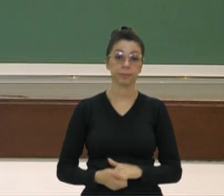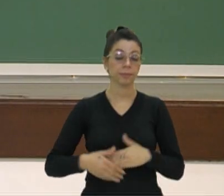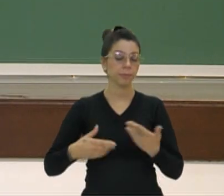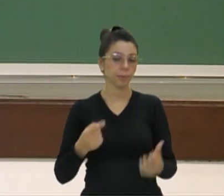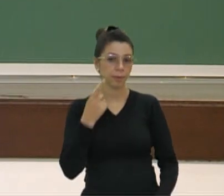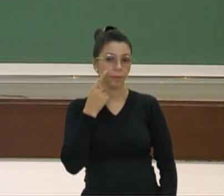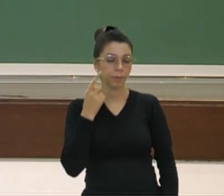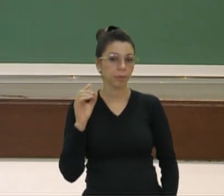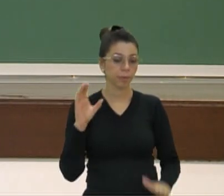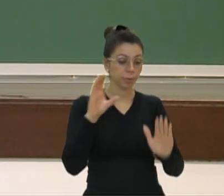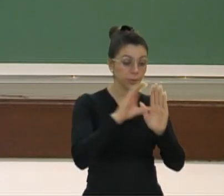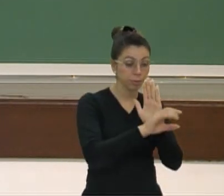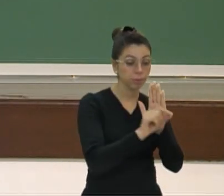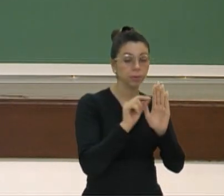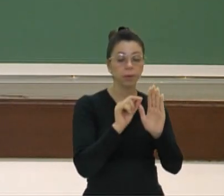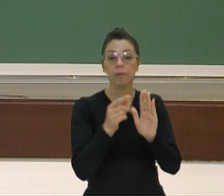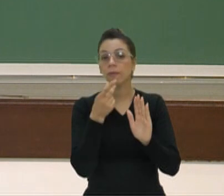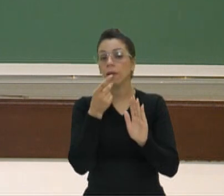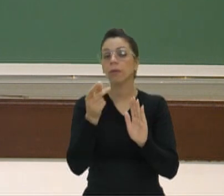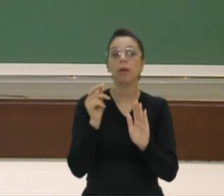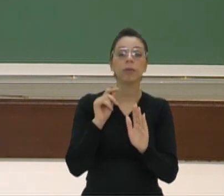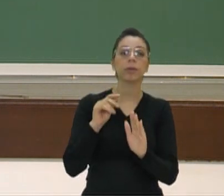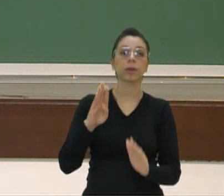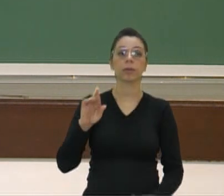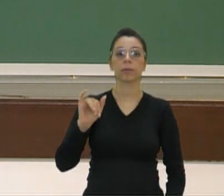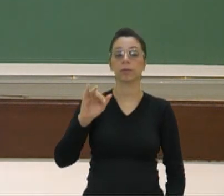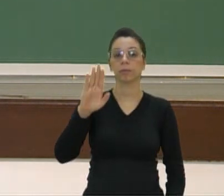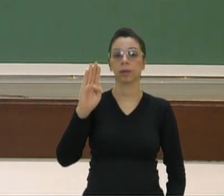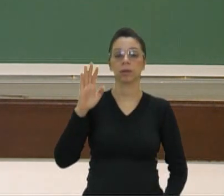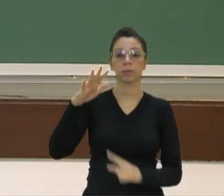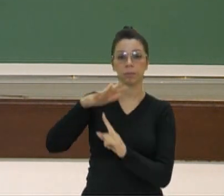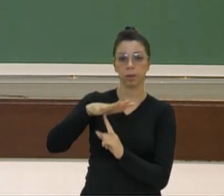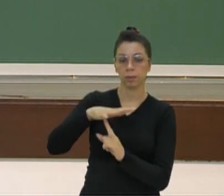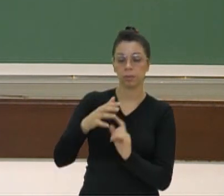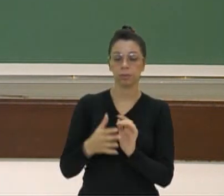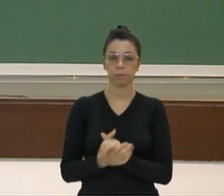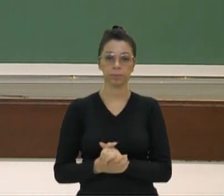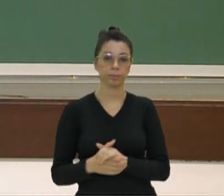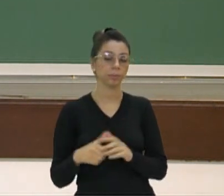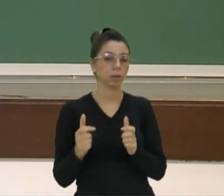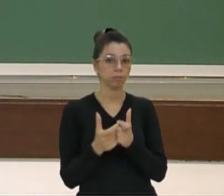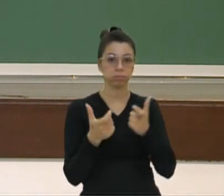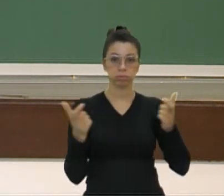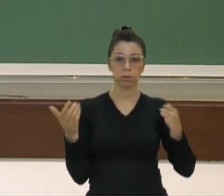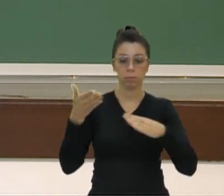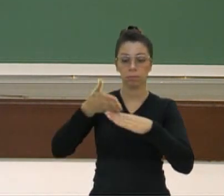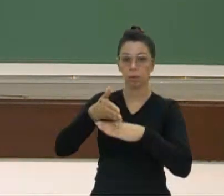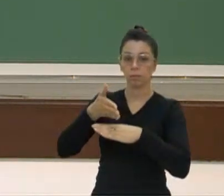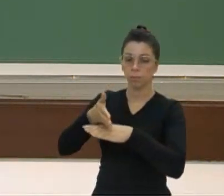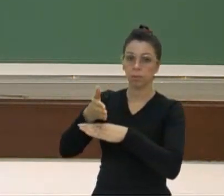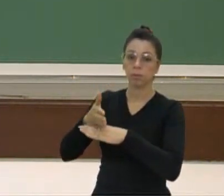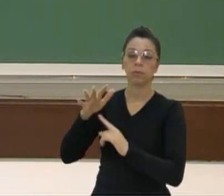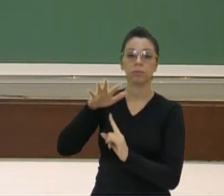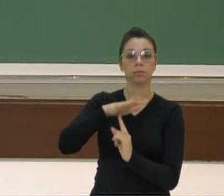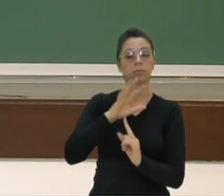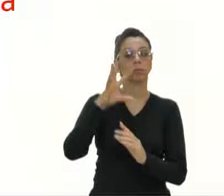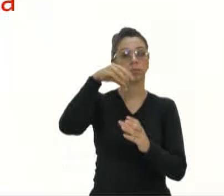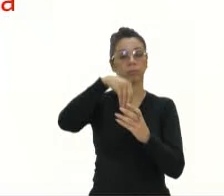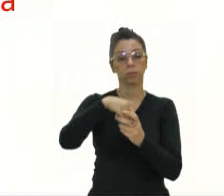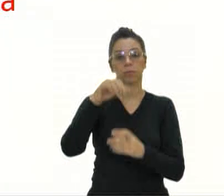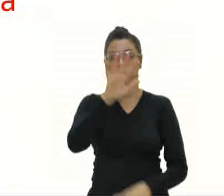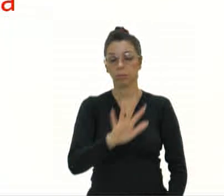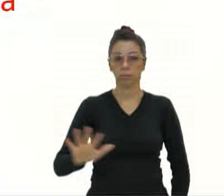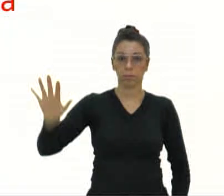Então vamos lá conceituar e falar um pouquinho de BRICS no Paraná? Então nós vamos ter uma ampla participação do Paraná dentro do